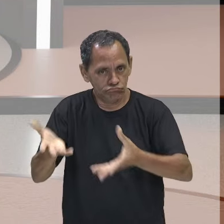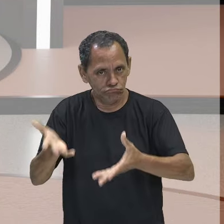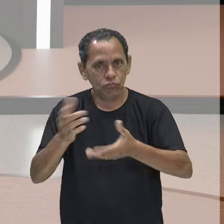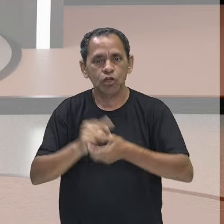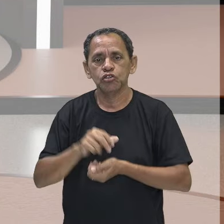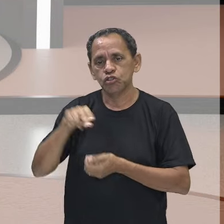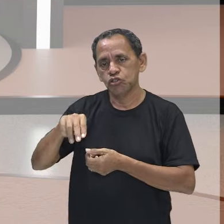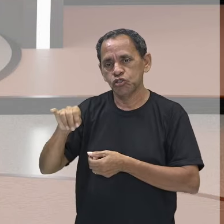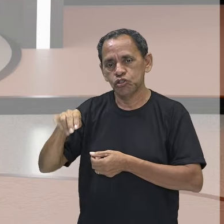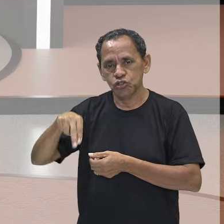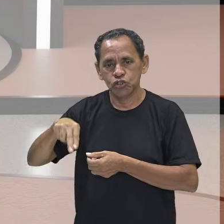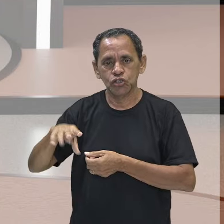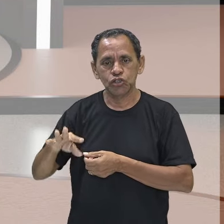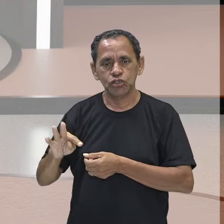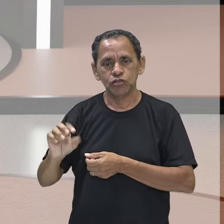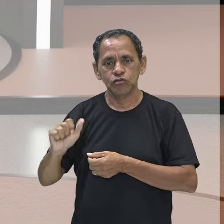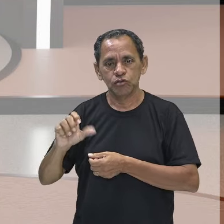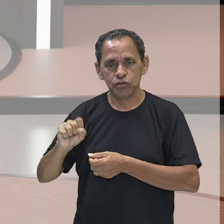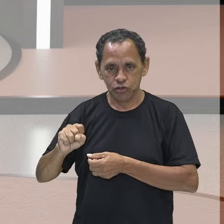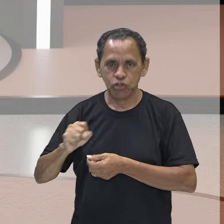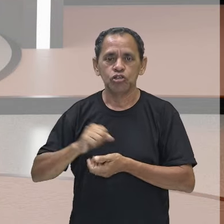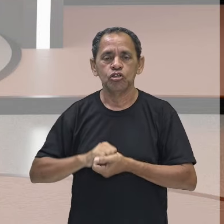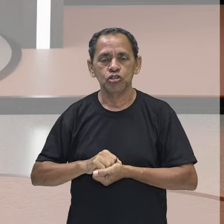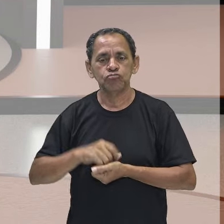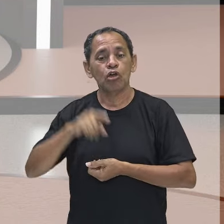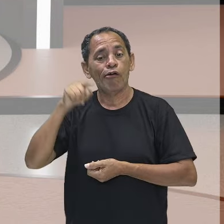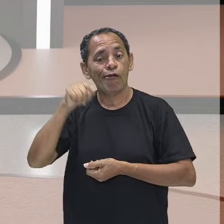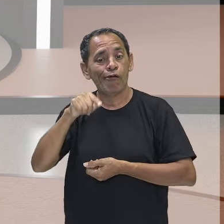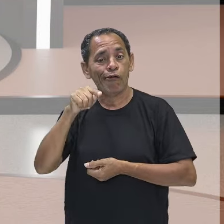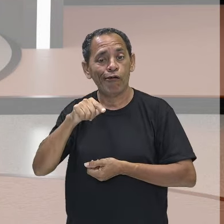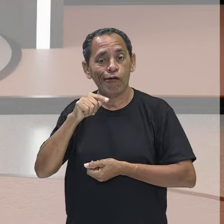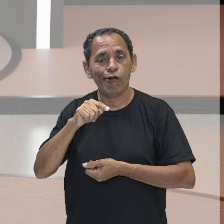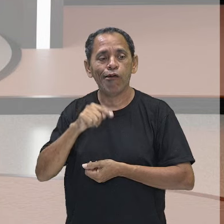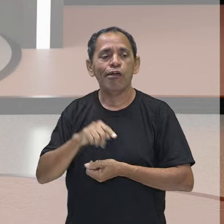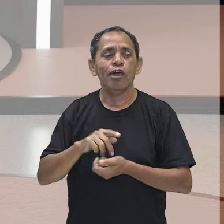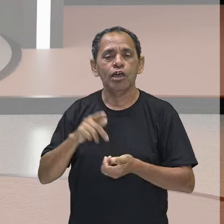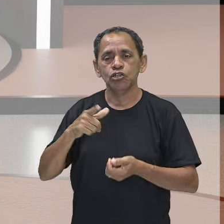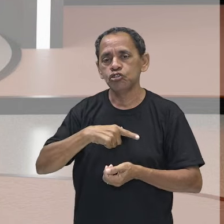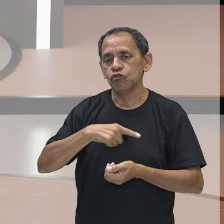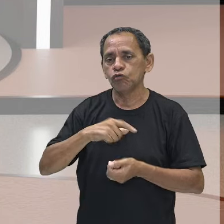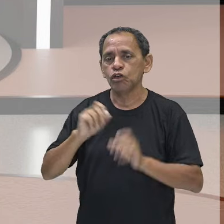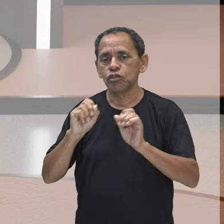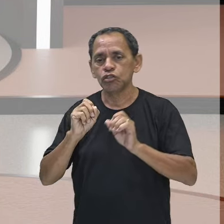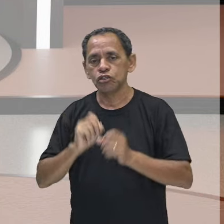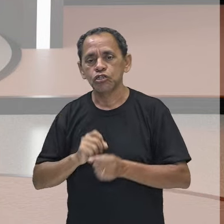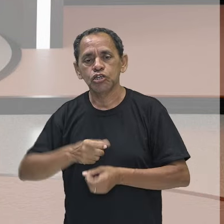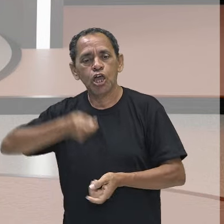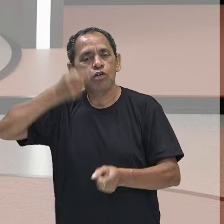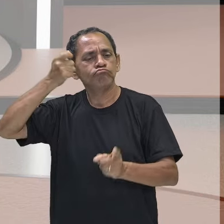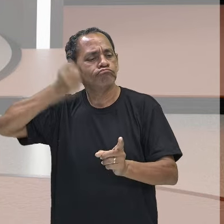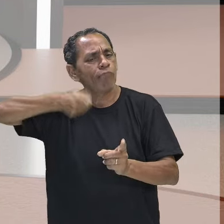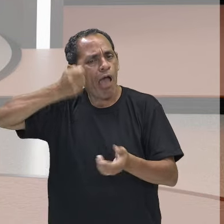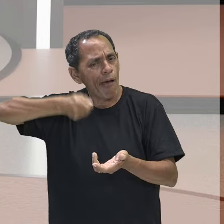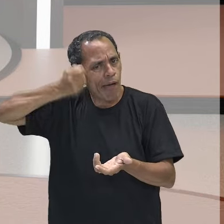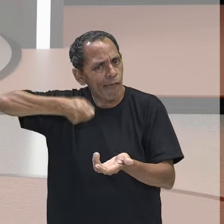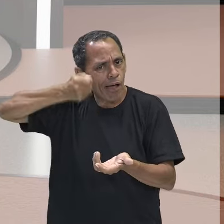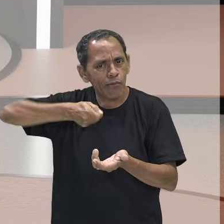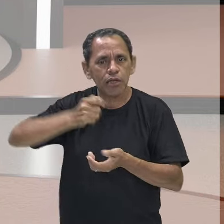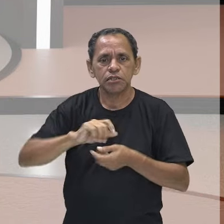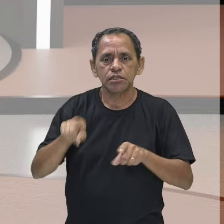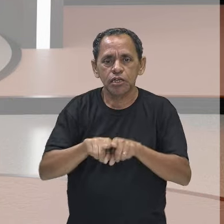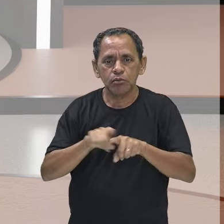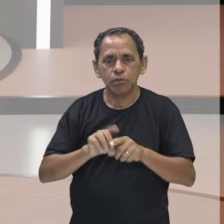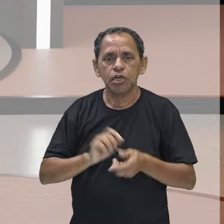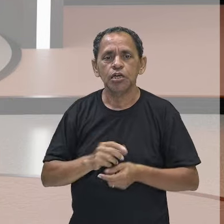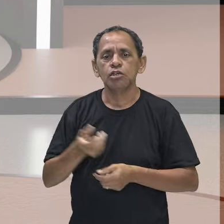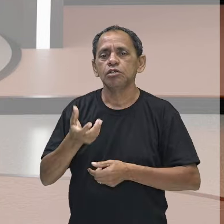habitava para que não recebesse o mesmo castigo dos seus outros irmãos, do pai, que não queria dividir, galera,